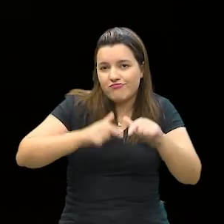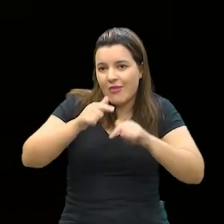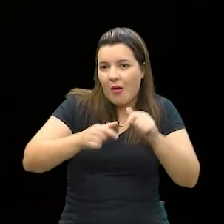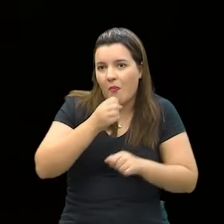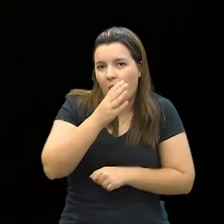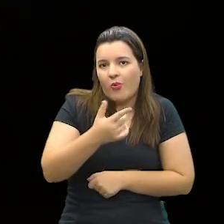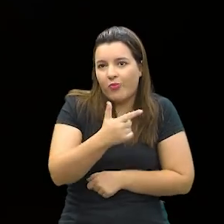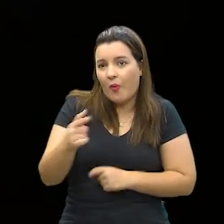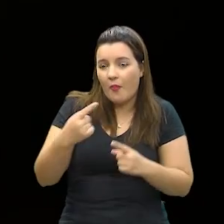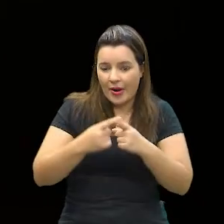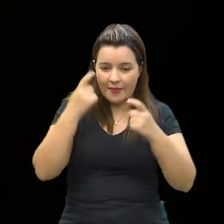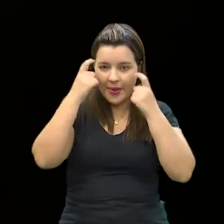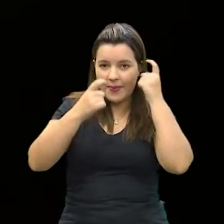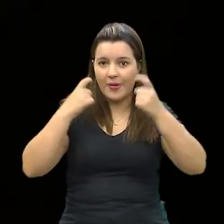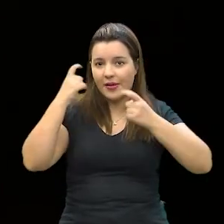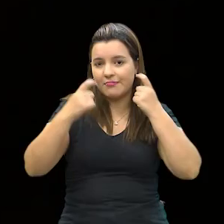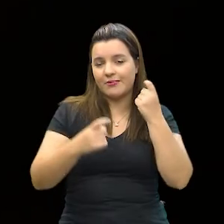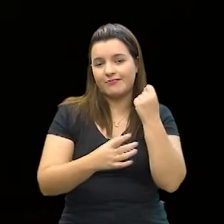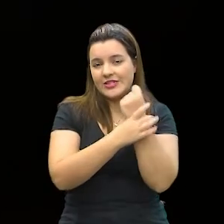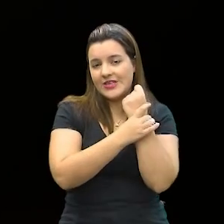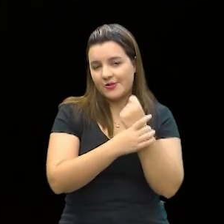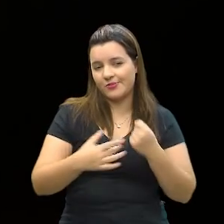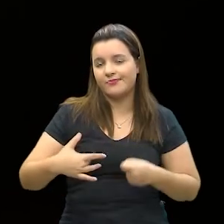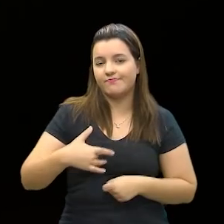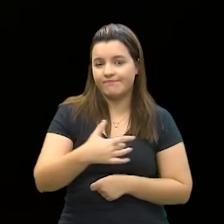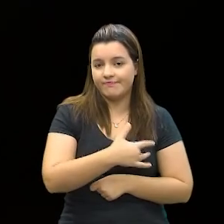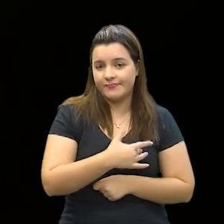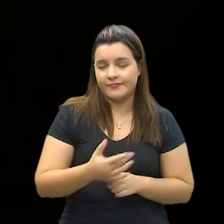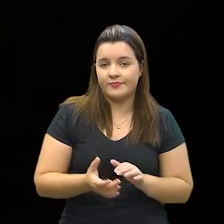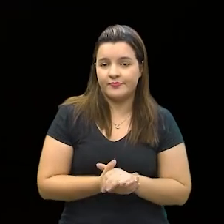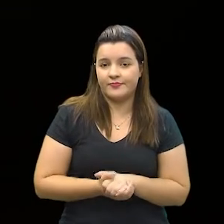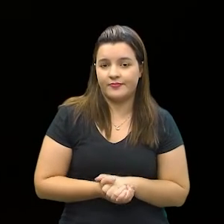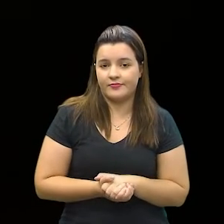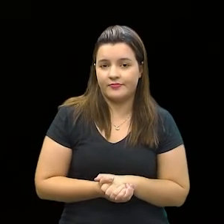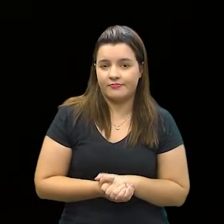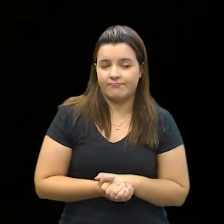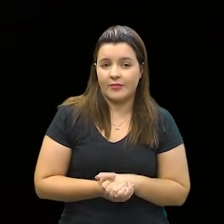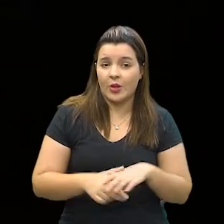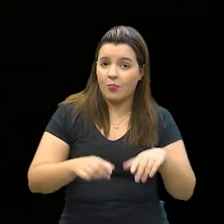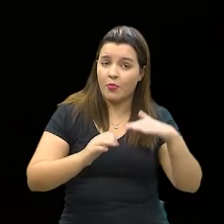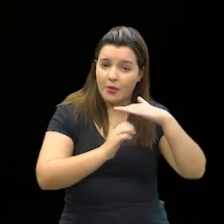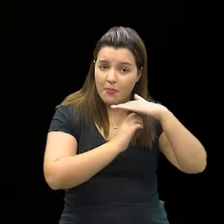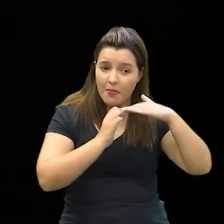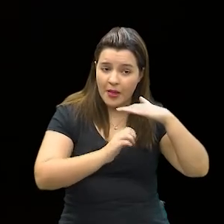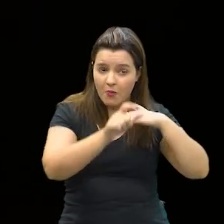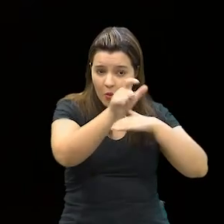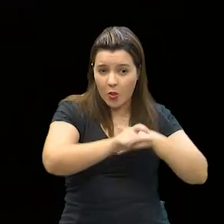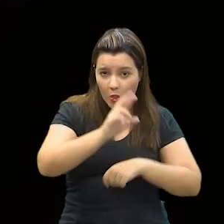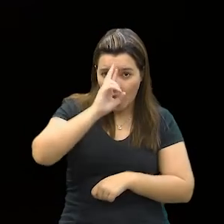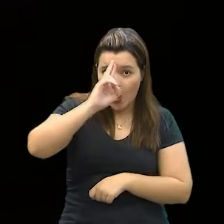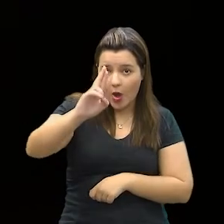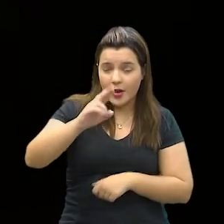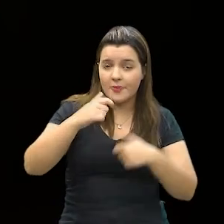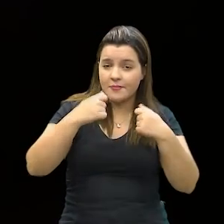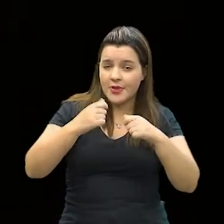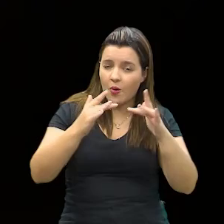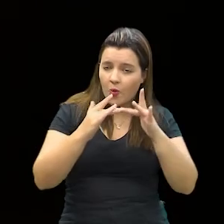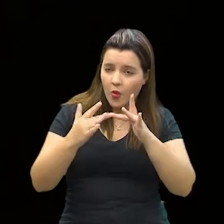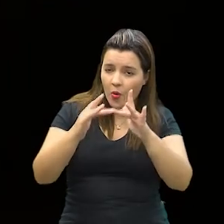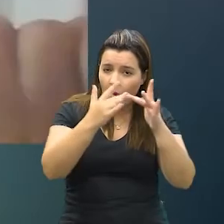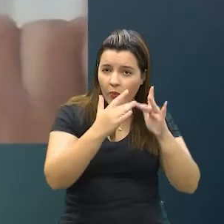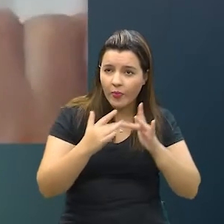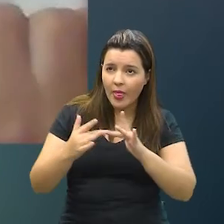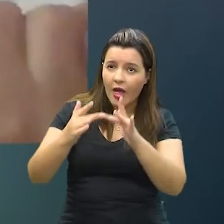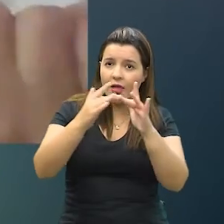me tragam essa segurança para trabalhar, né? Então, esse é um ponto. O empreendedor olhar também para os seus fornecedores. Então, como que